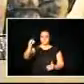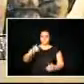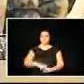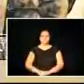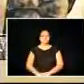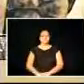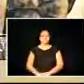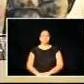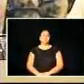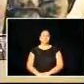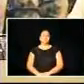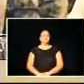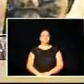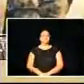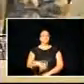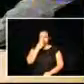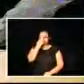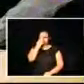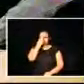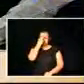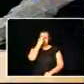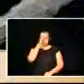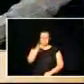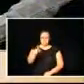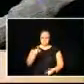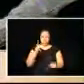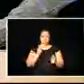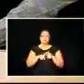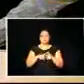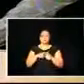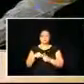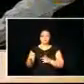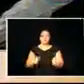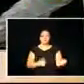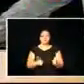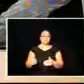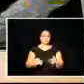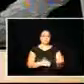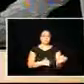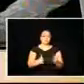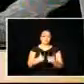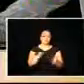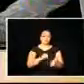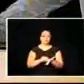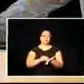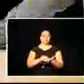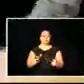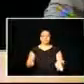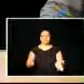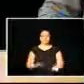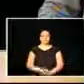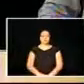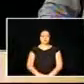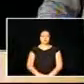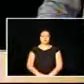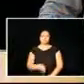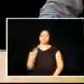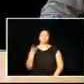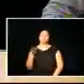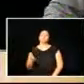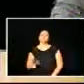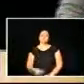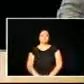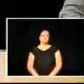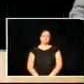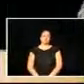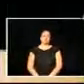Para ver se é desvio de função, porque cria um mal-estar dentro do funcionalismo público, sem sombra de dúvida. Essas